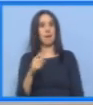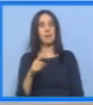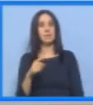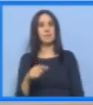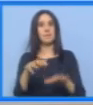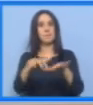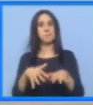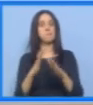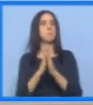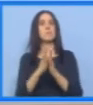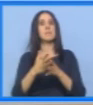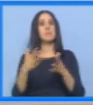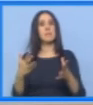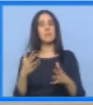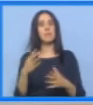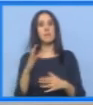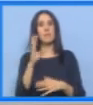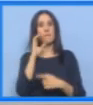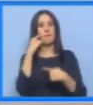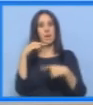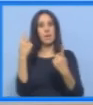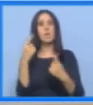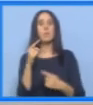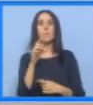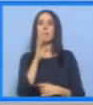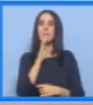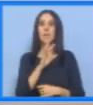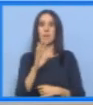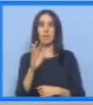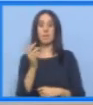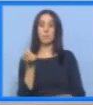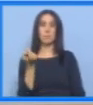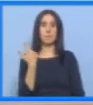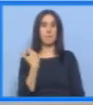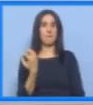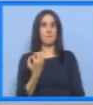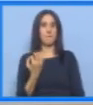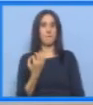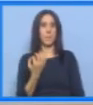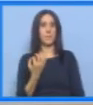Basílica da Santíssima Trindade, onde vai ser exibida uma cantata, que já o ano passado também